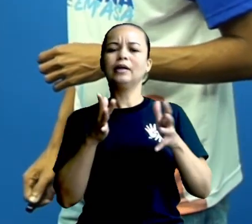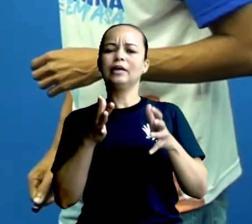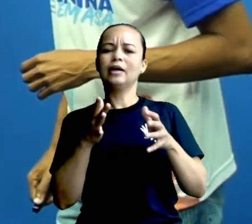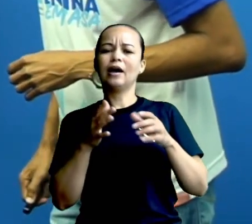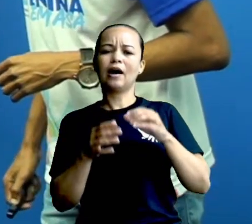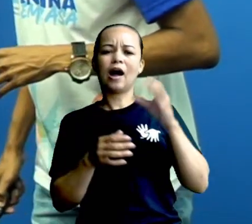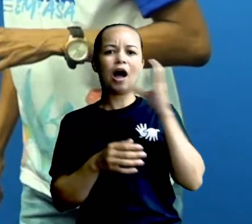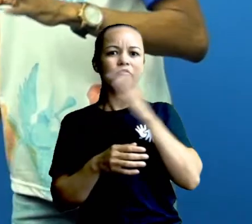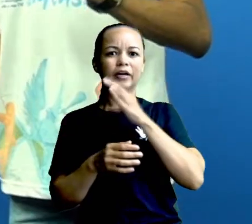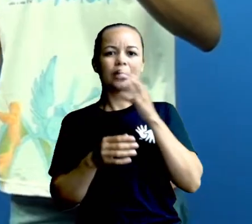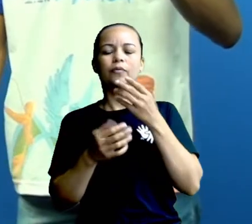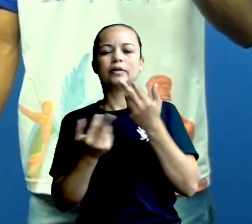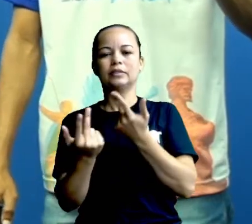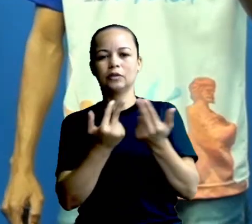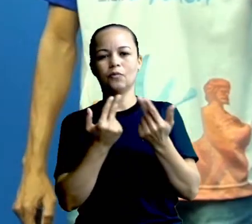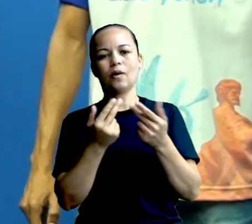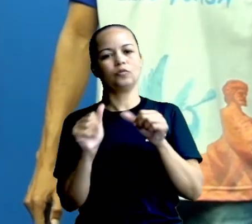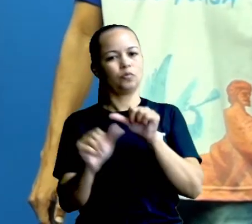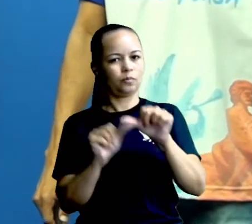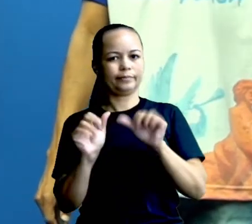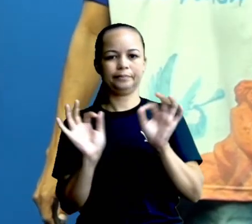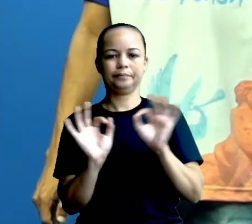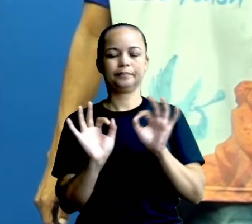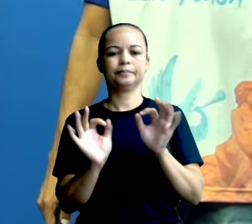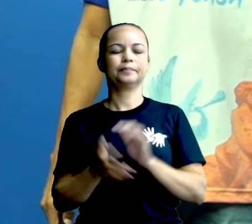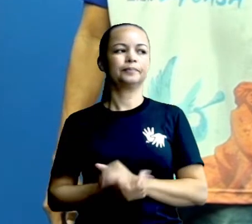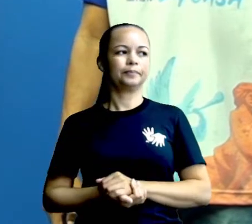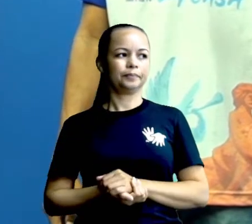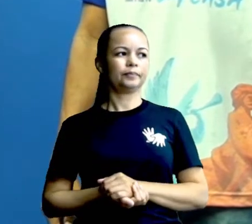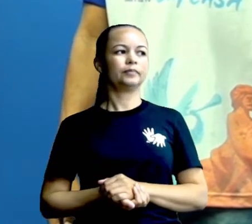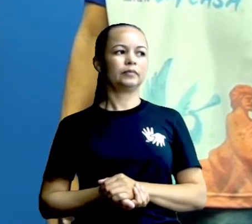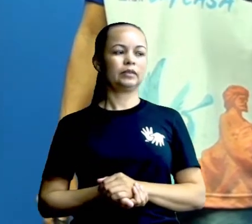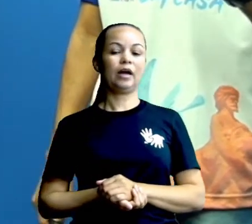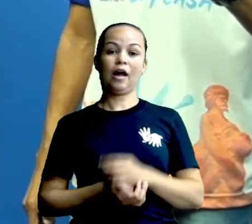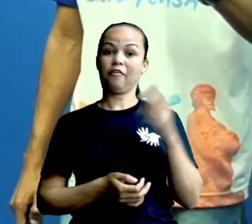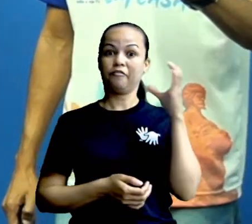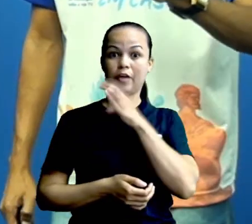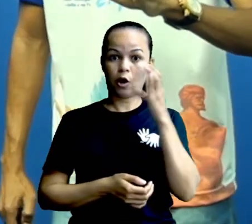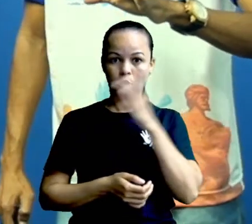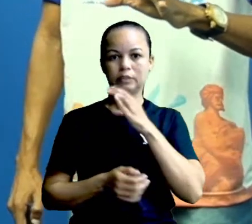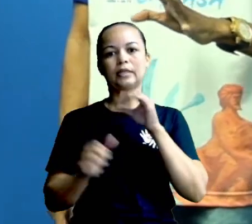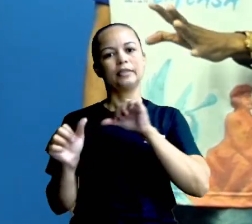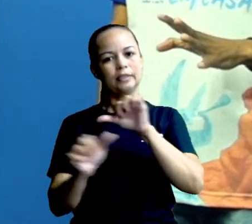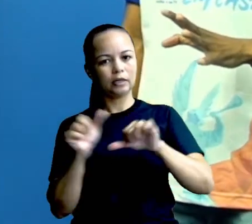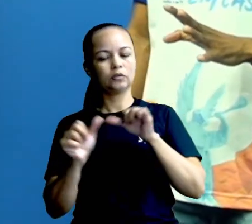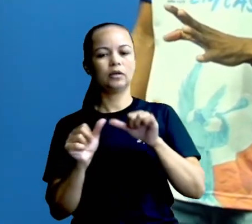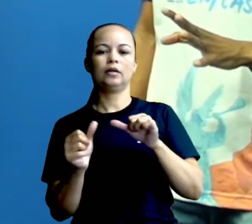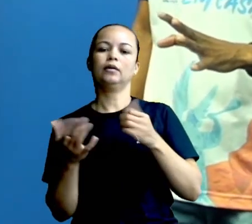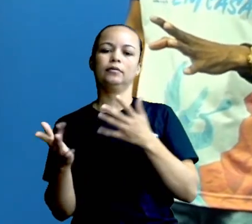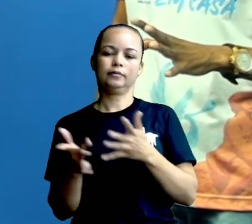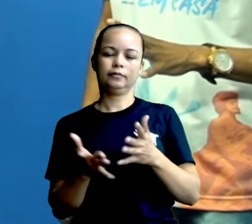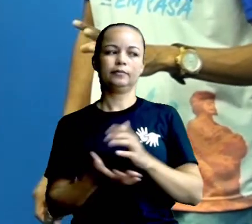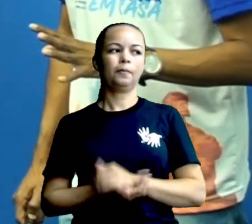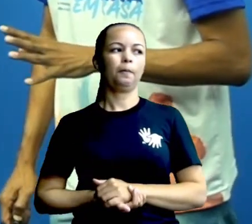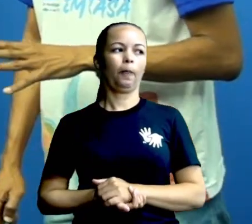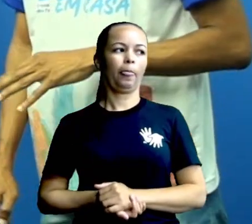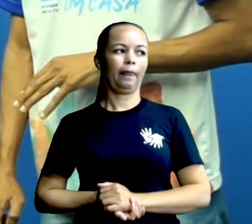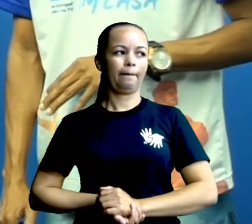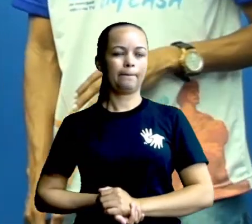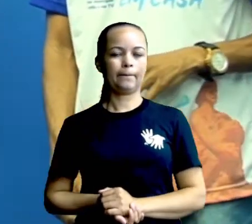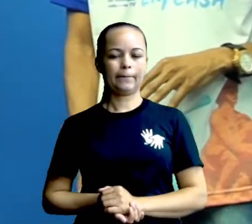E a frequência, professor? A frequência é a mesma. Não altera. O que vai alterar, nesse caso, é a velocidade. Tá